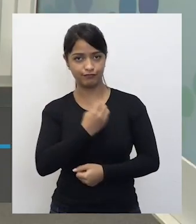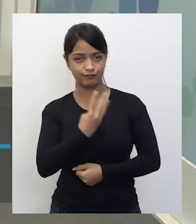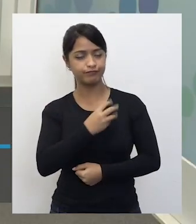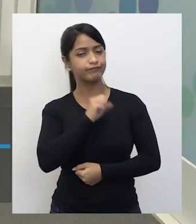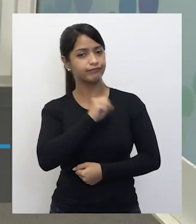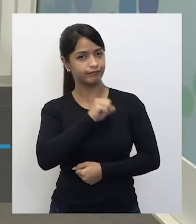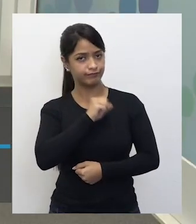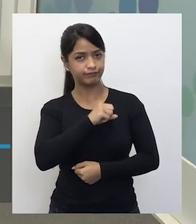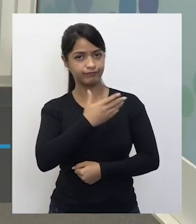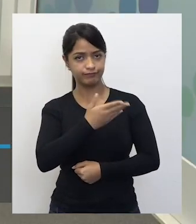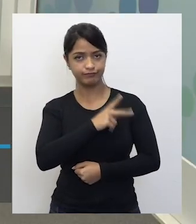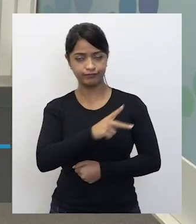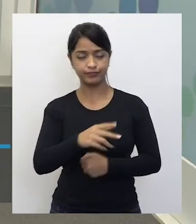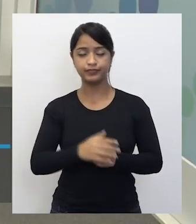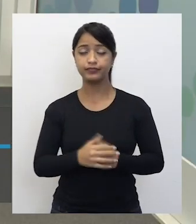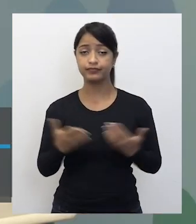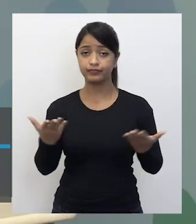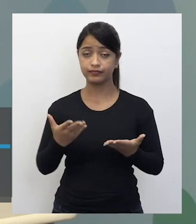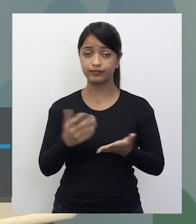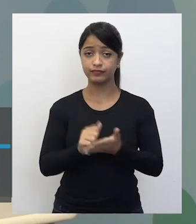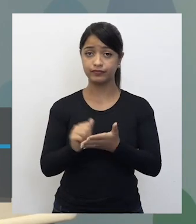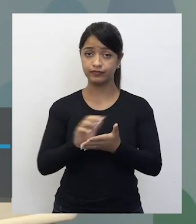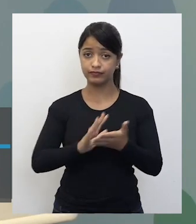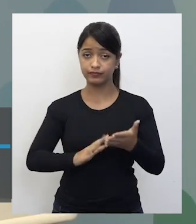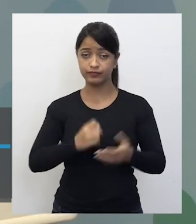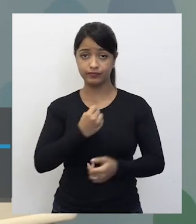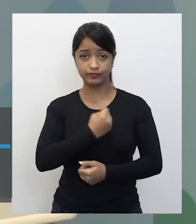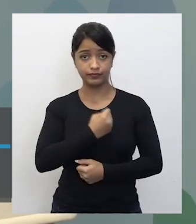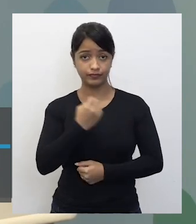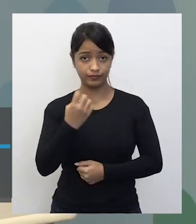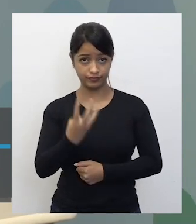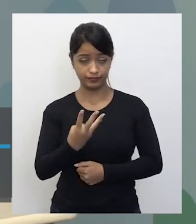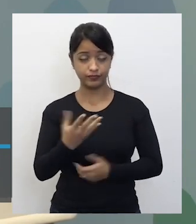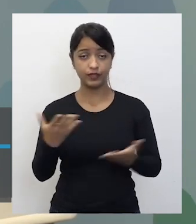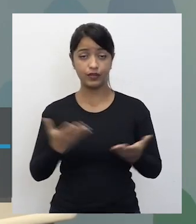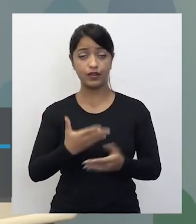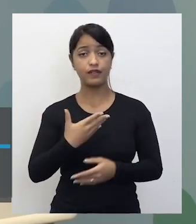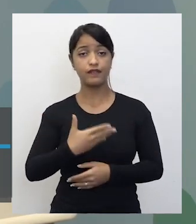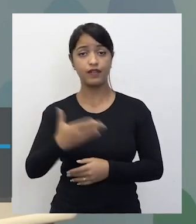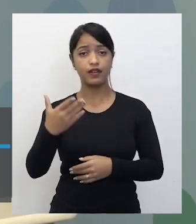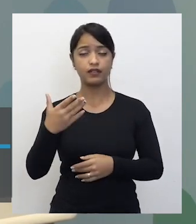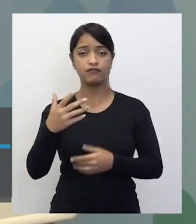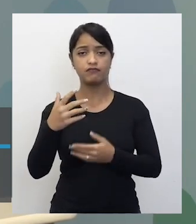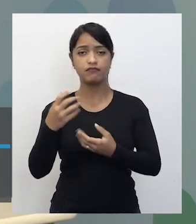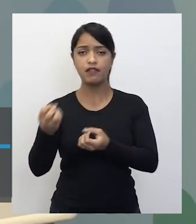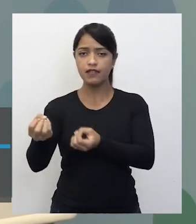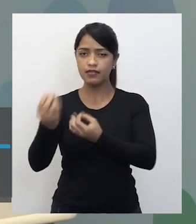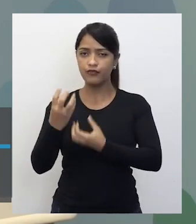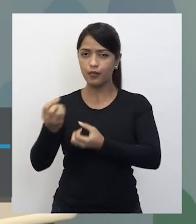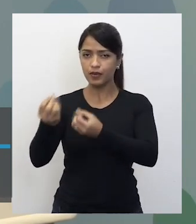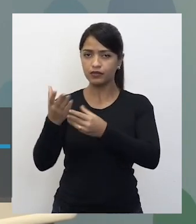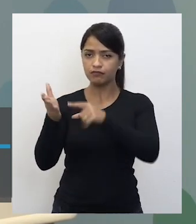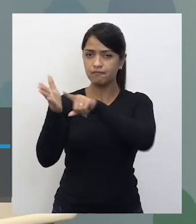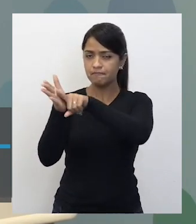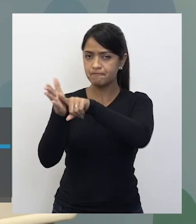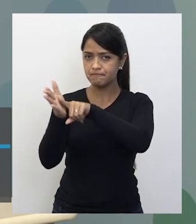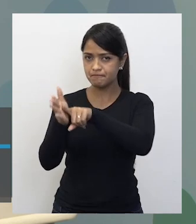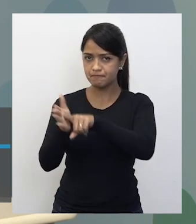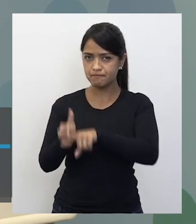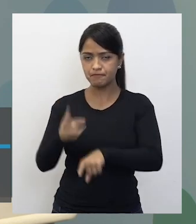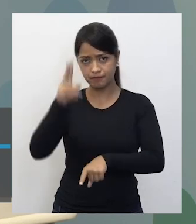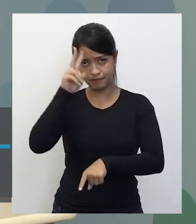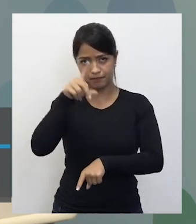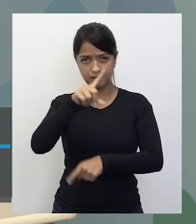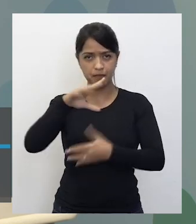professora Milene. Nessa quarta atividade, nós vamos ter uma observação sobre os dados, os registros que vocês fizeram na leitura